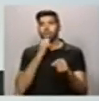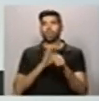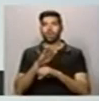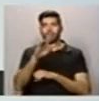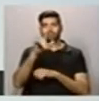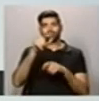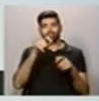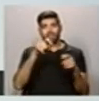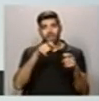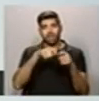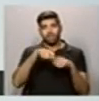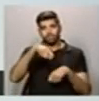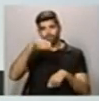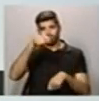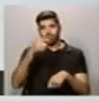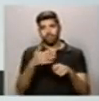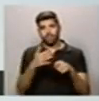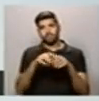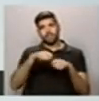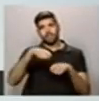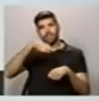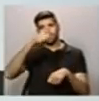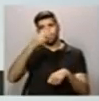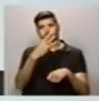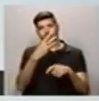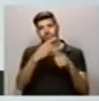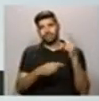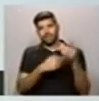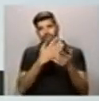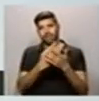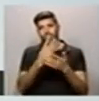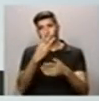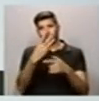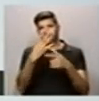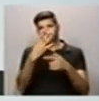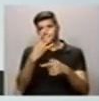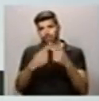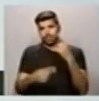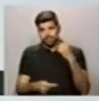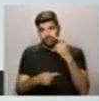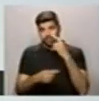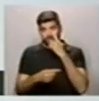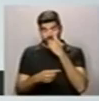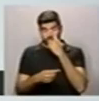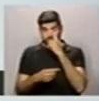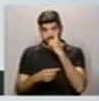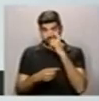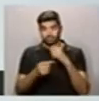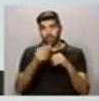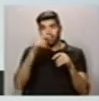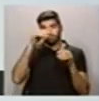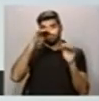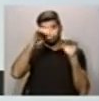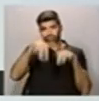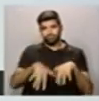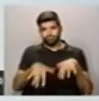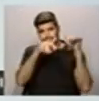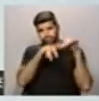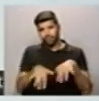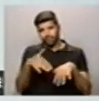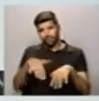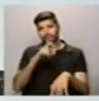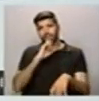costa ocidental, vai aumentar gradualmente para 3,5 metros a 4,5 metros de noroeste a norte do Cabo Raso, o que vai justificar um